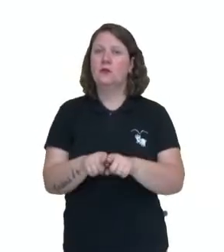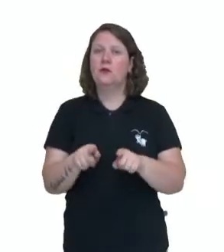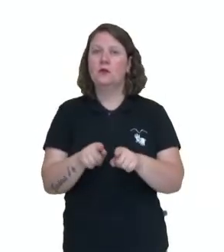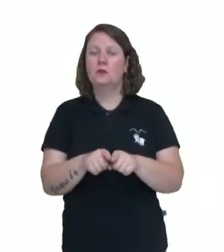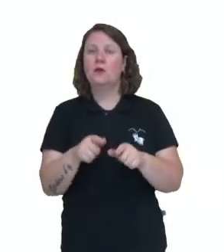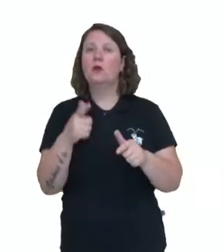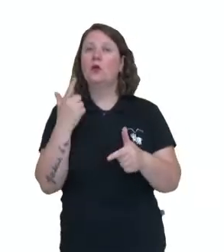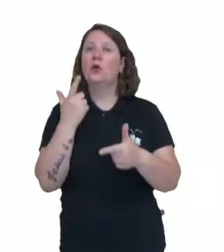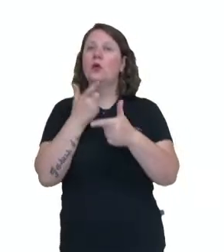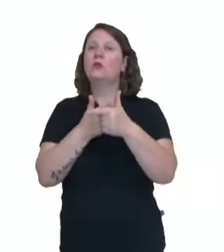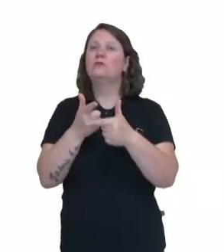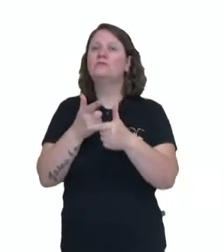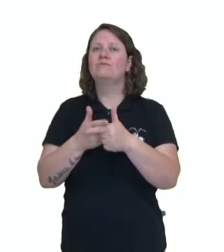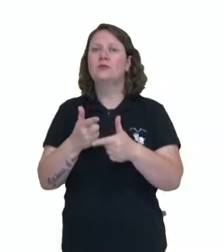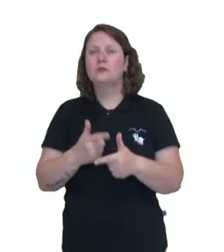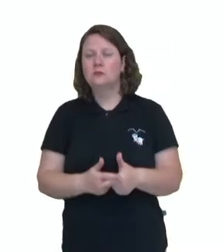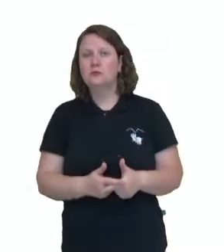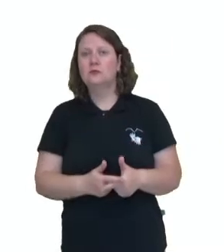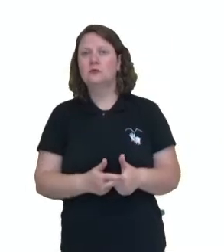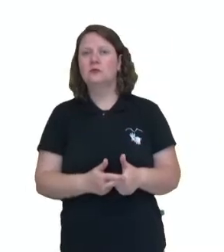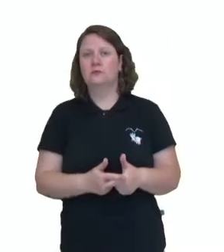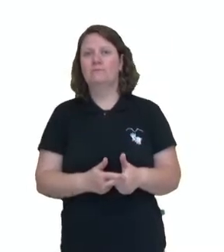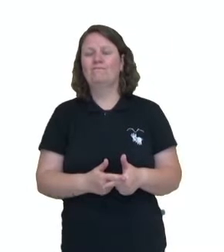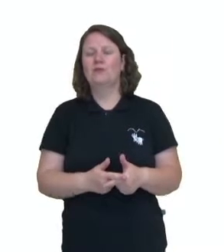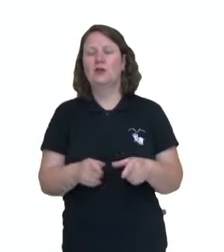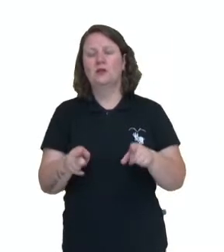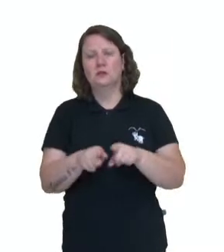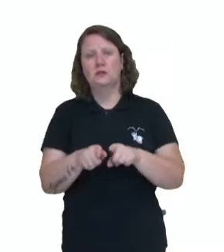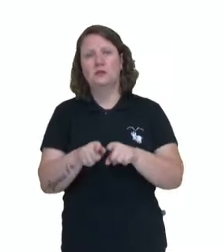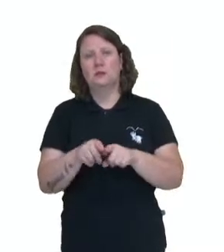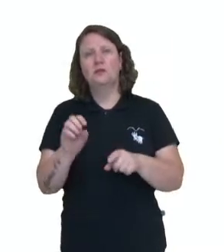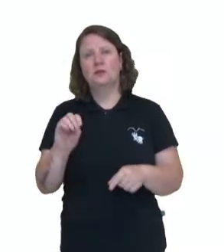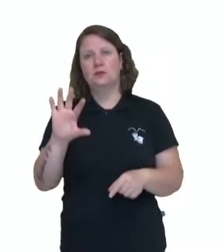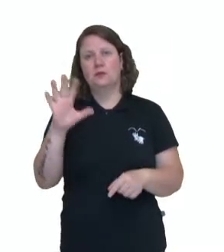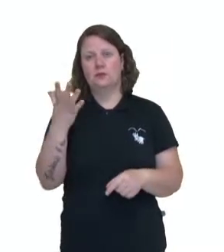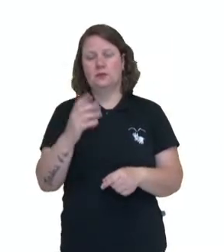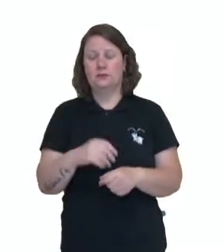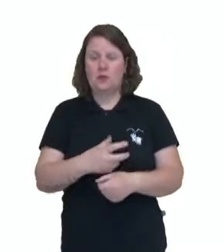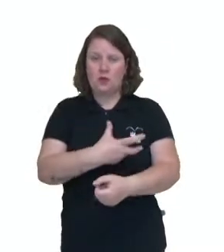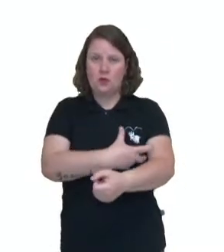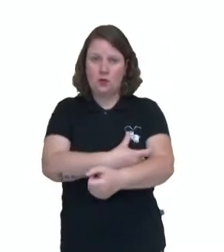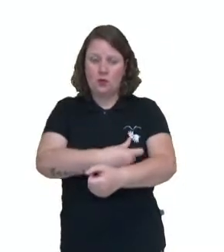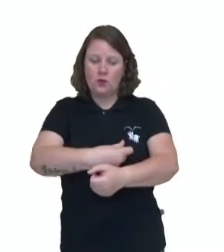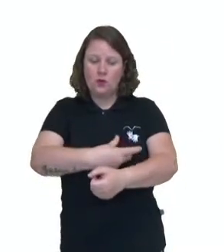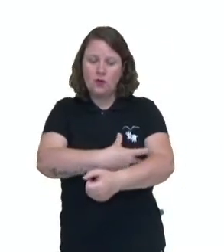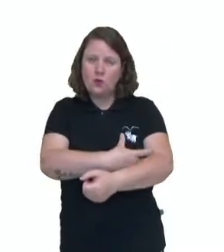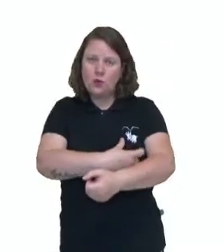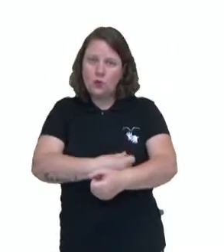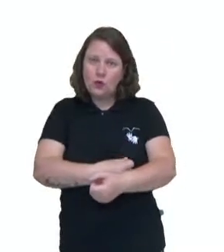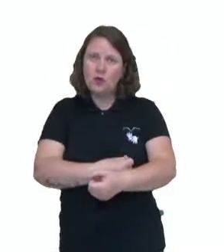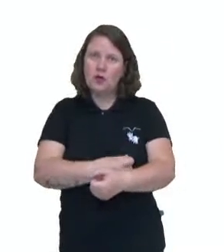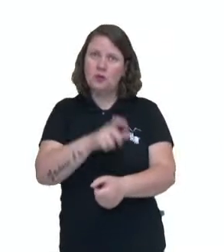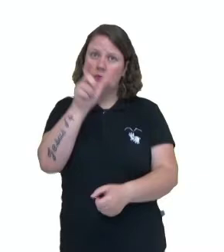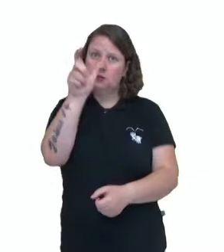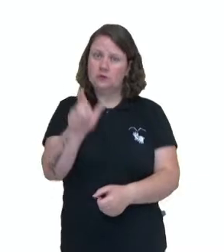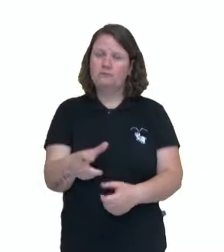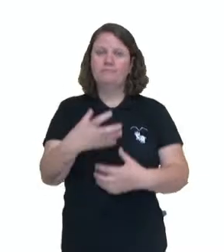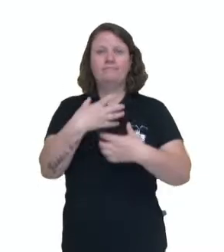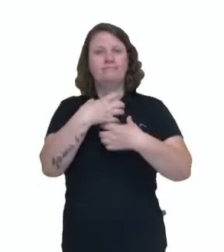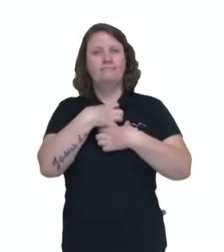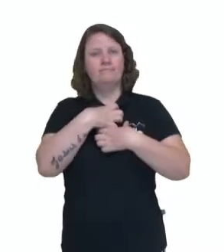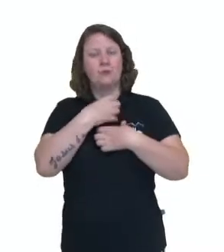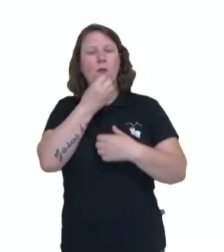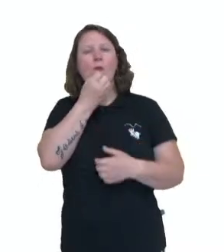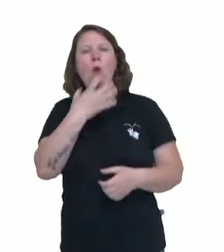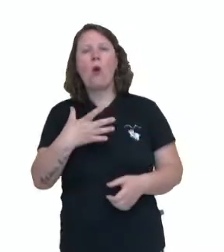problema no gerador da sede. Para doar sangue, é necessário que a pessoa sinta-se